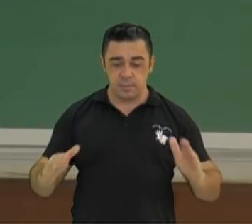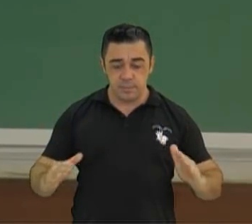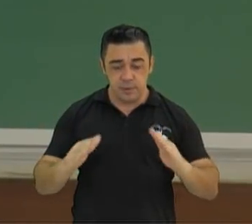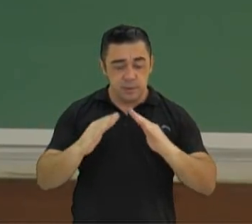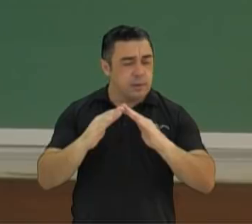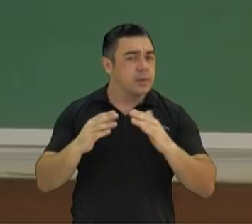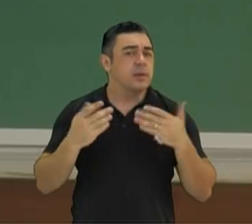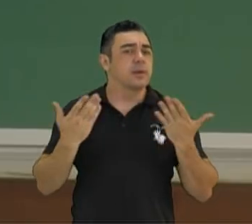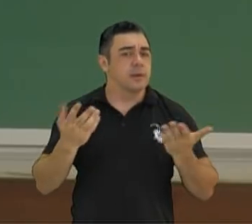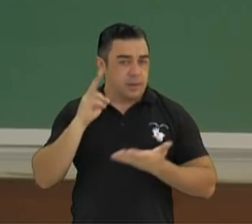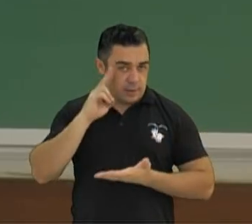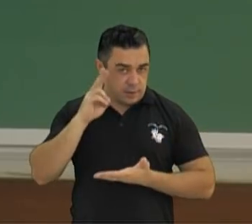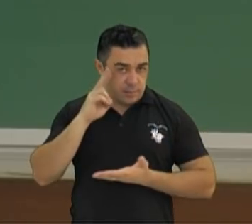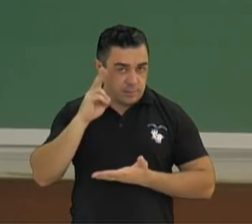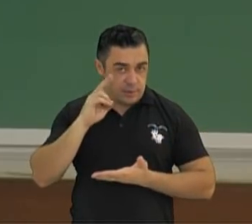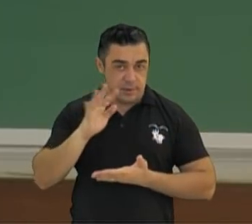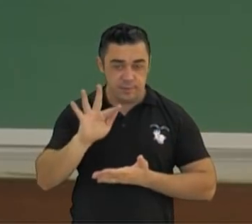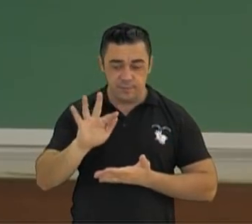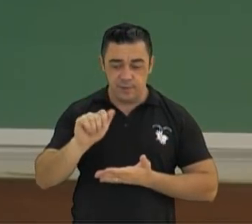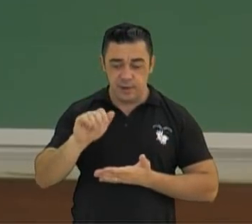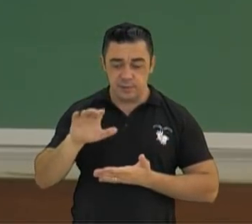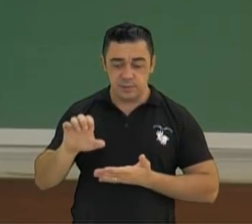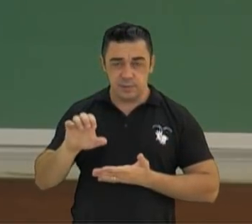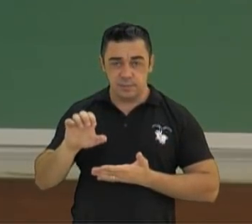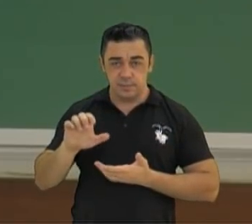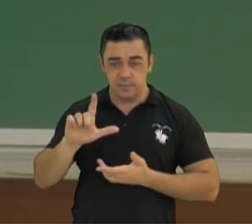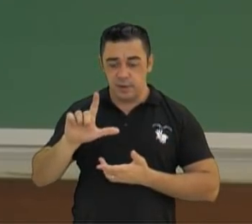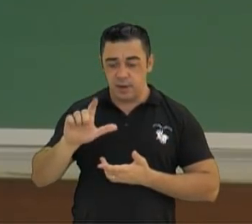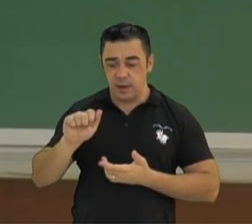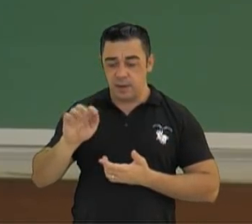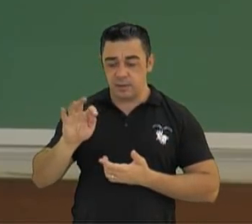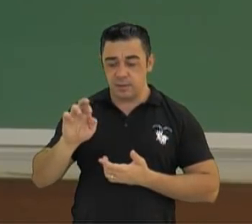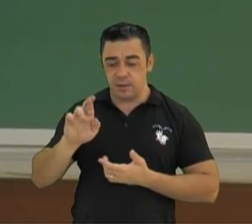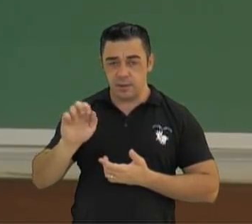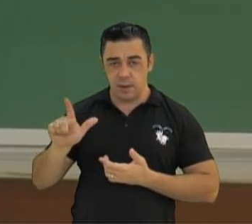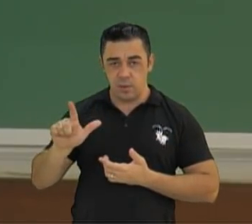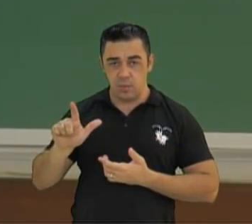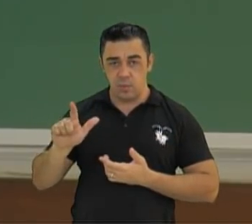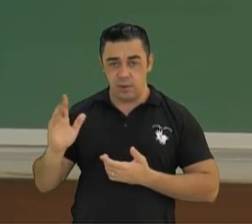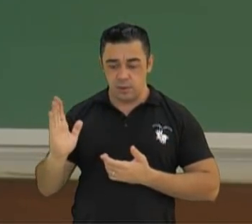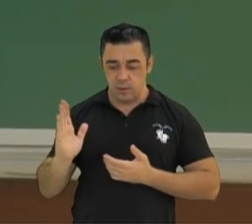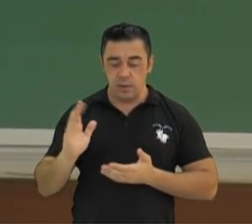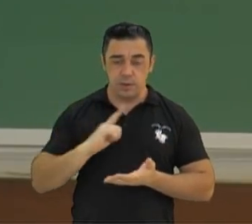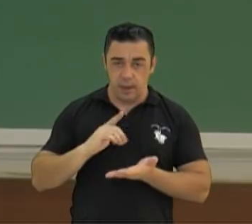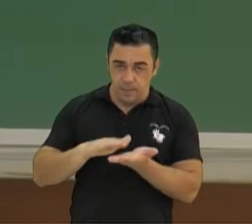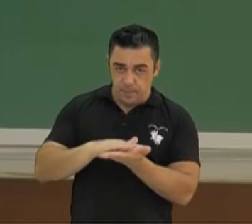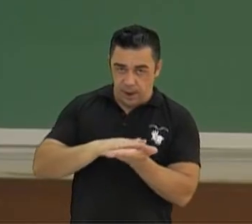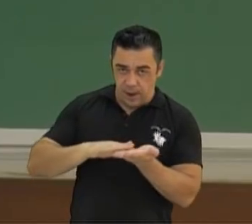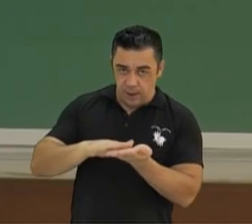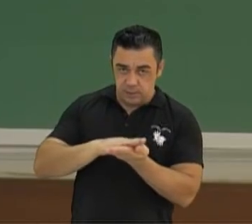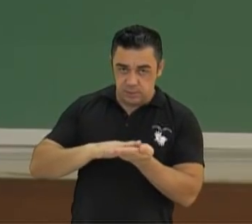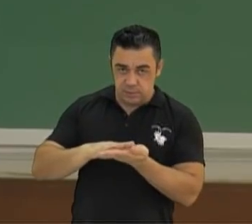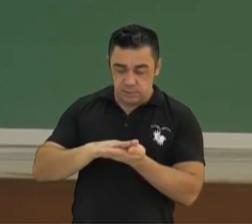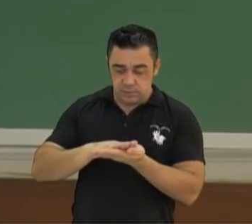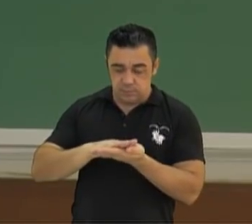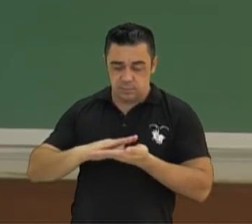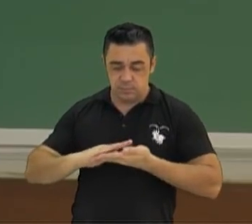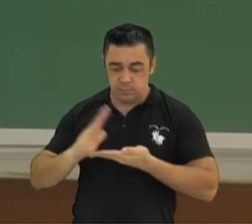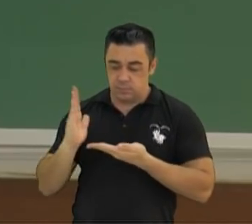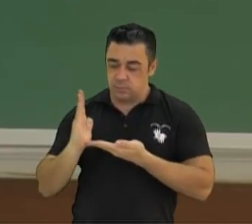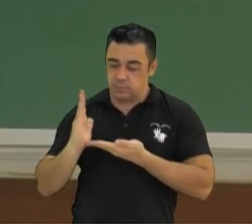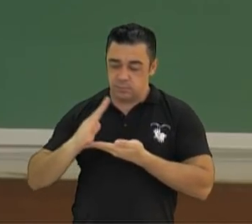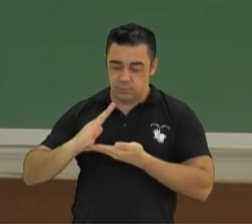aquela parte do lado da pirâmide. A pirâmide tem uma base, não é mesmo? Que vai embaixo e